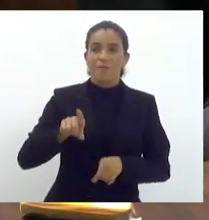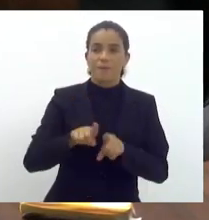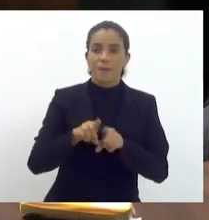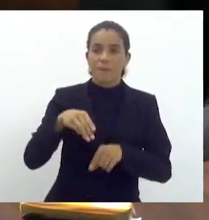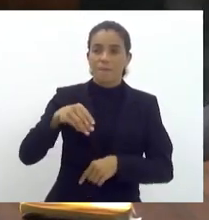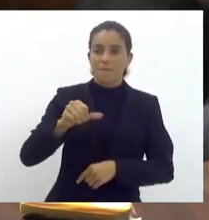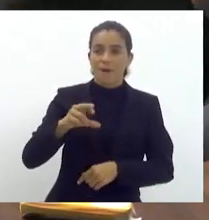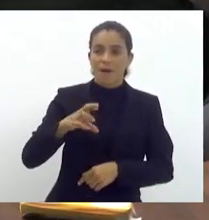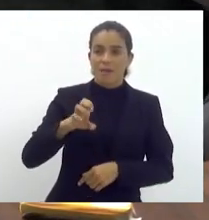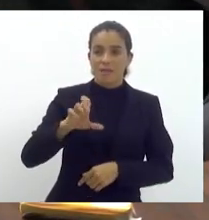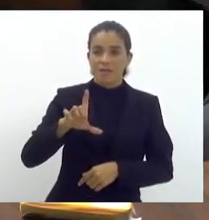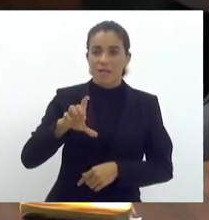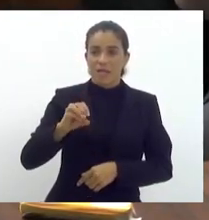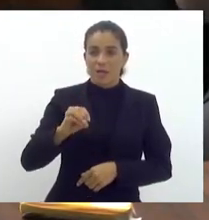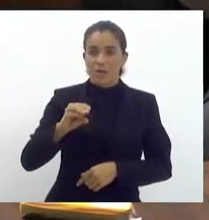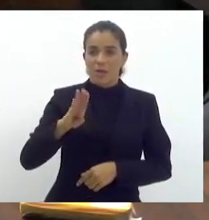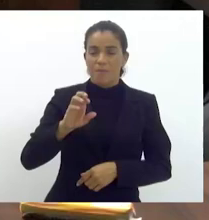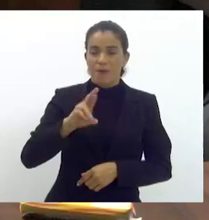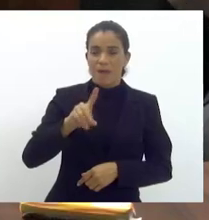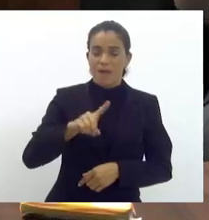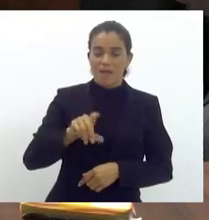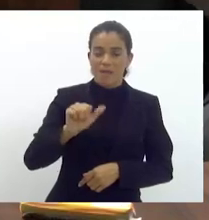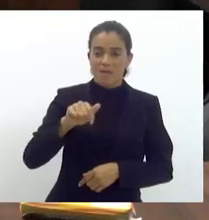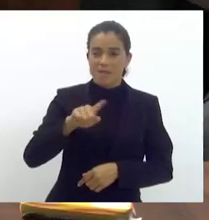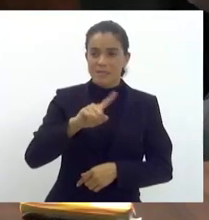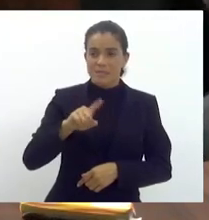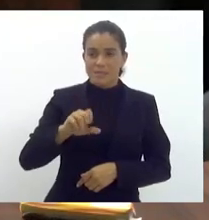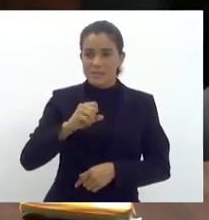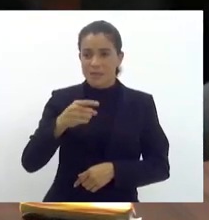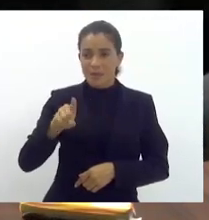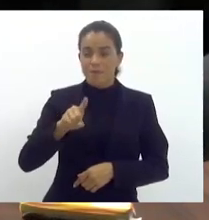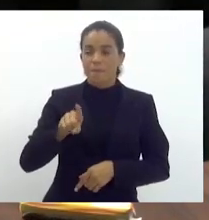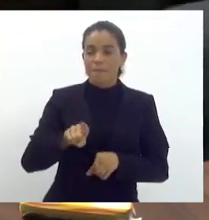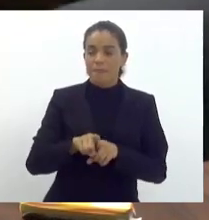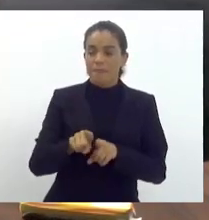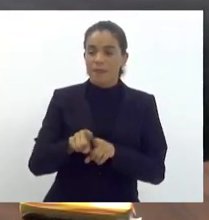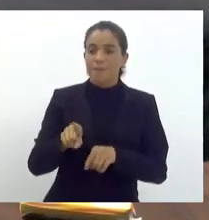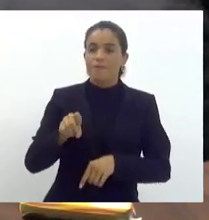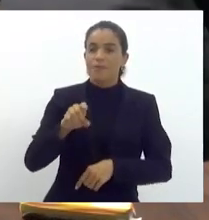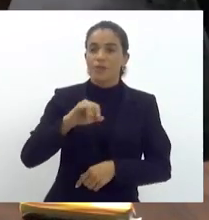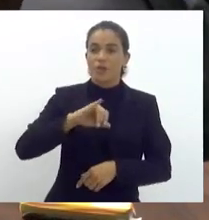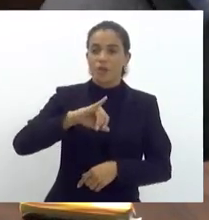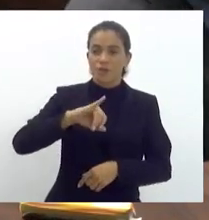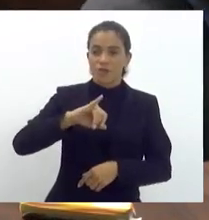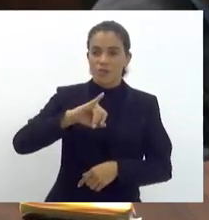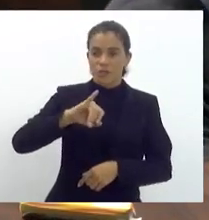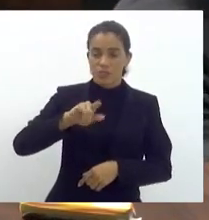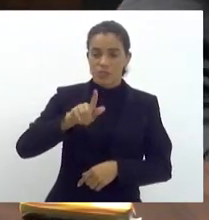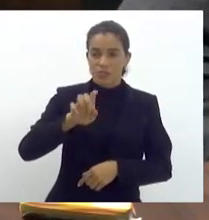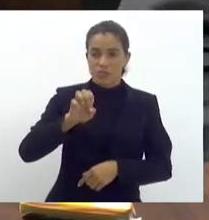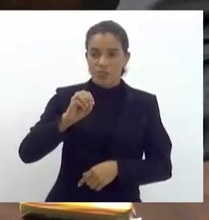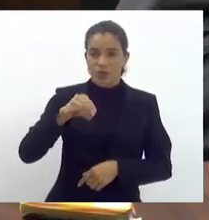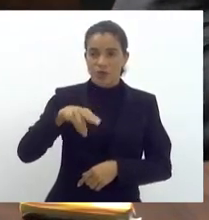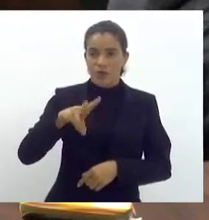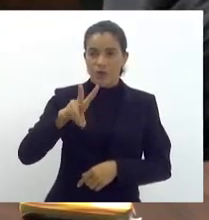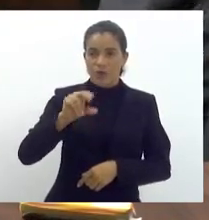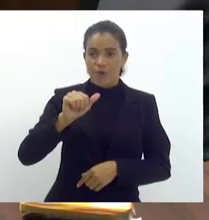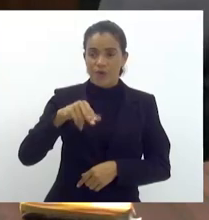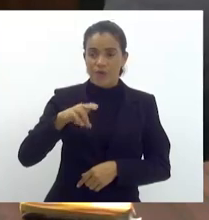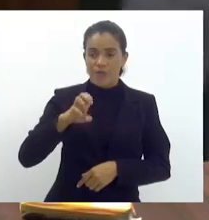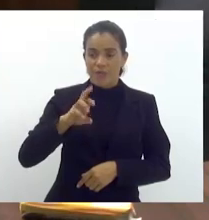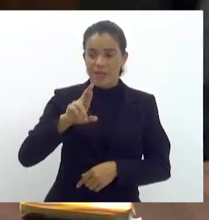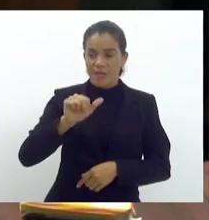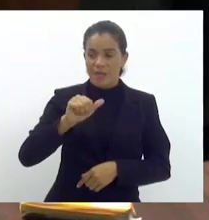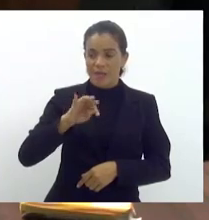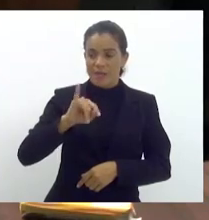Dino brasão Marta Rocha Giovani Ratinho Anderson Alexandre